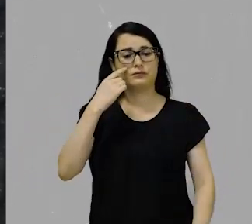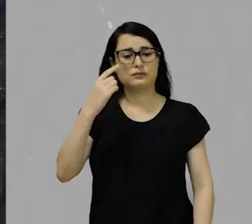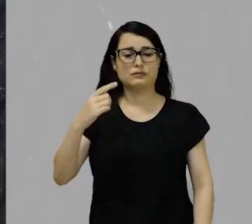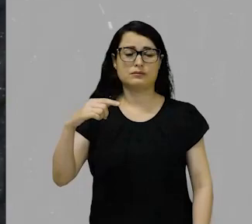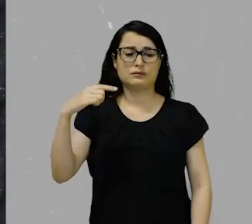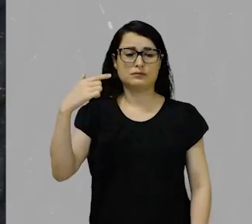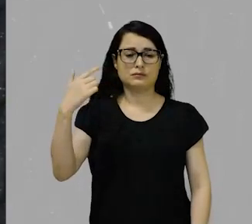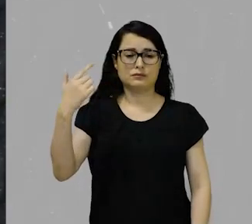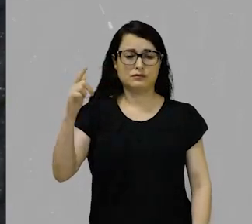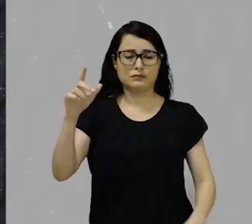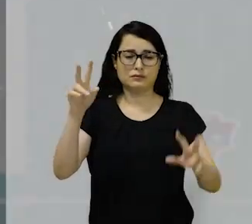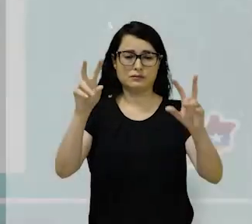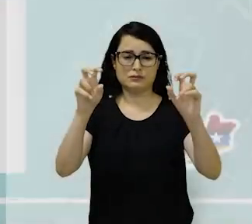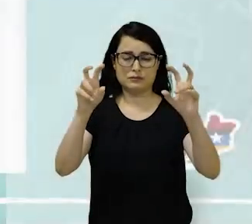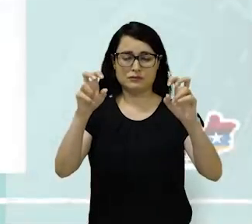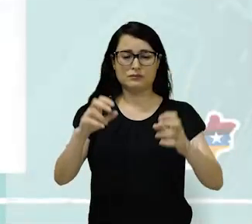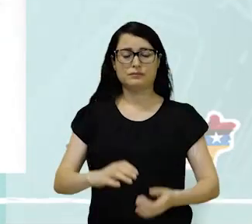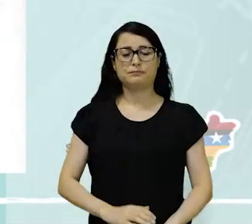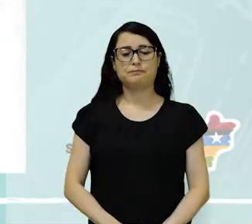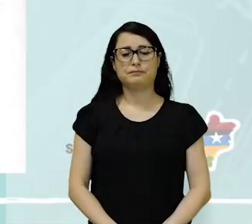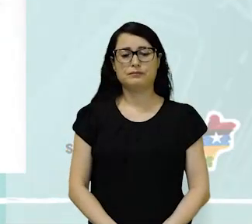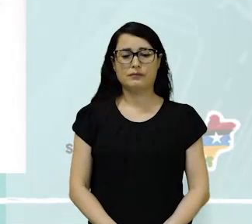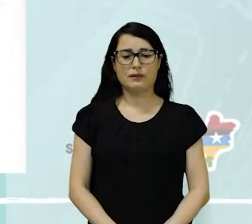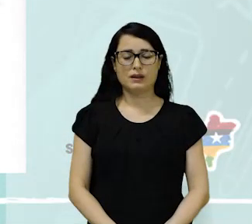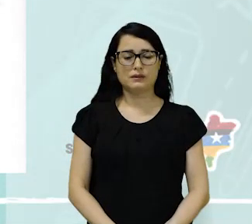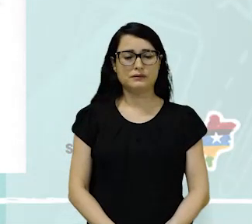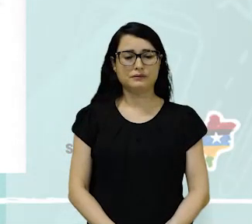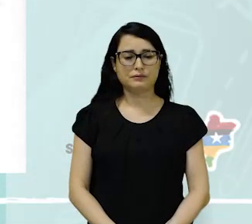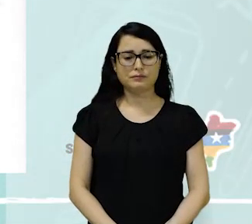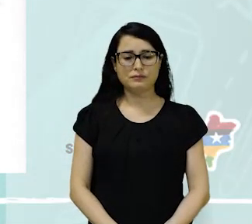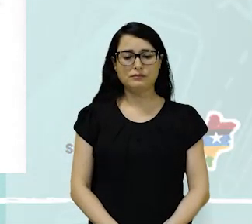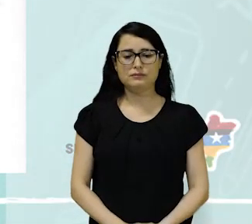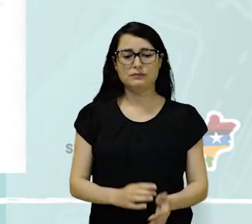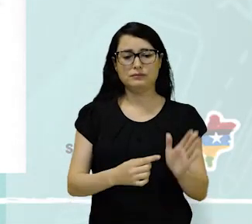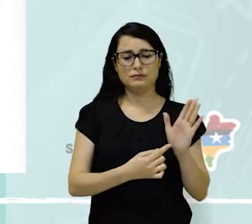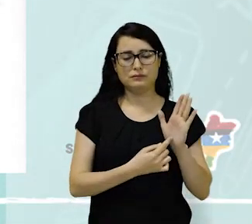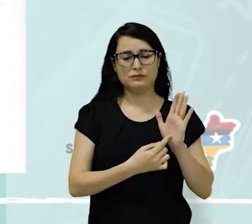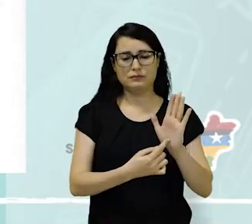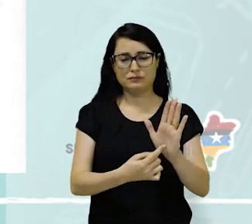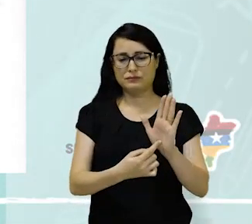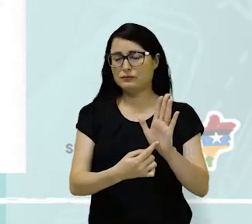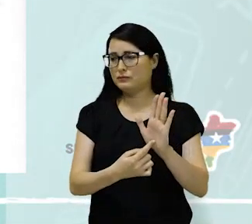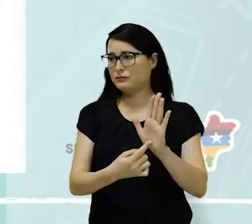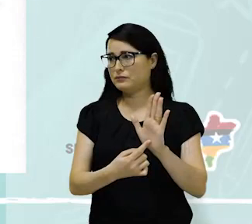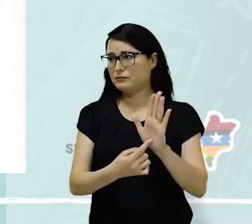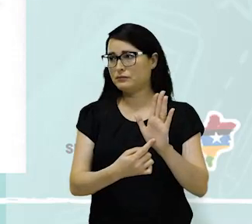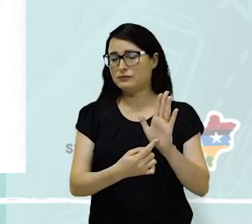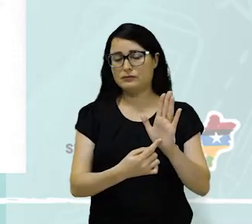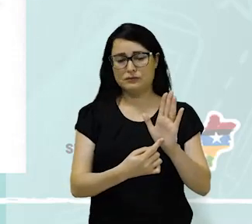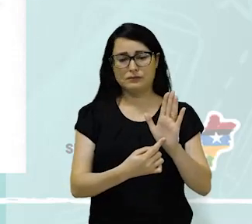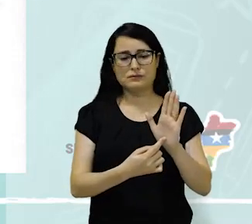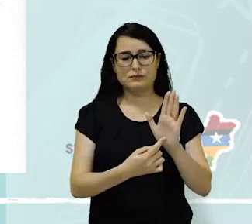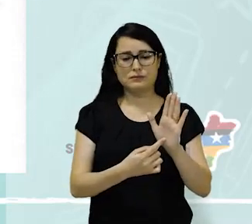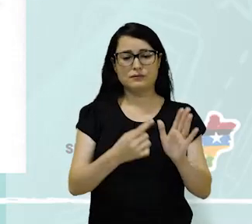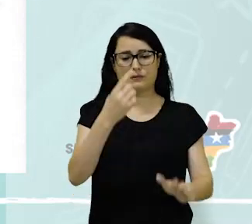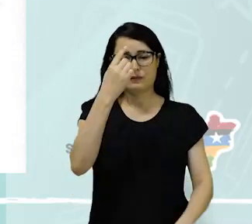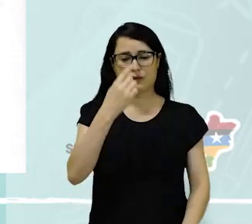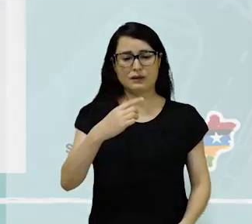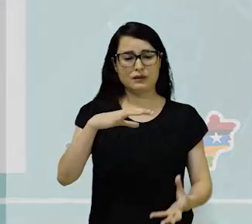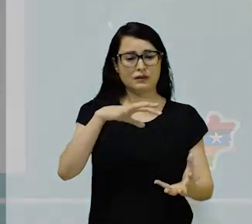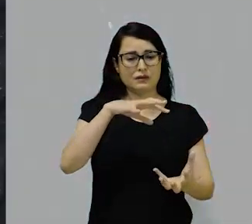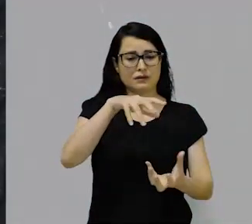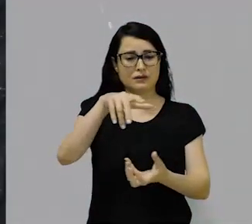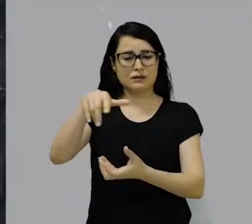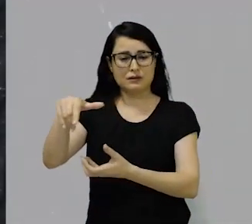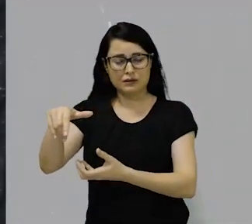nossa próxima temática, né, galera? Mas antes da gente entrar, só mostrando aqui, ó. Essa é a configuração do nosso planeta em relação às